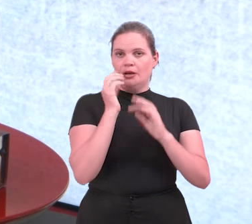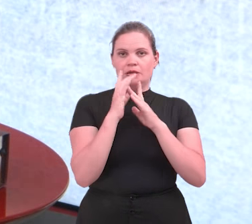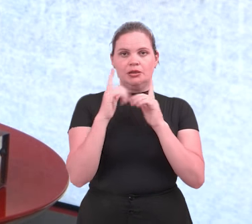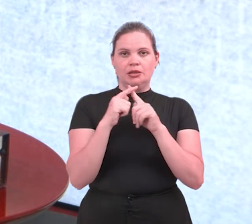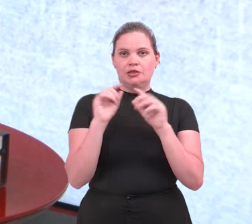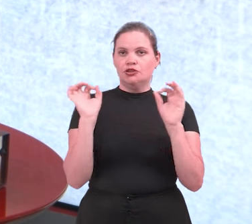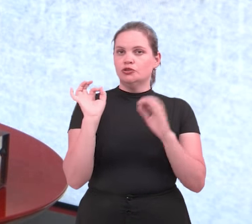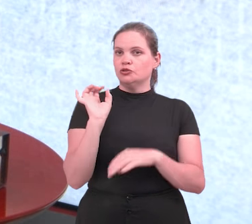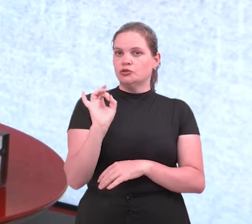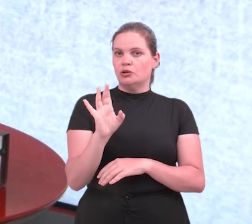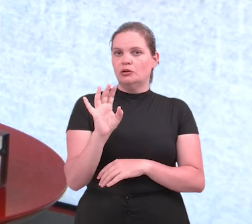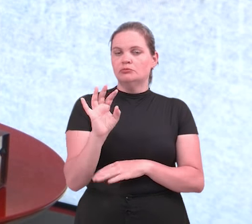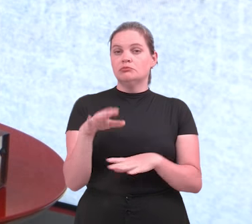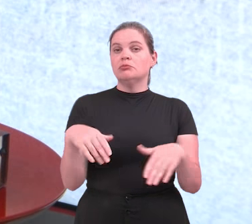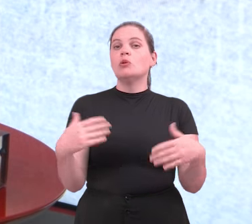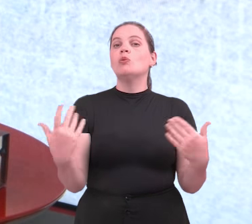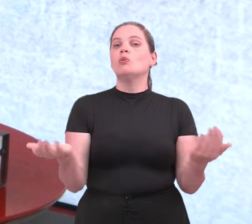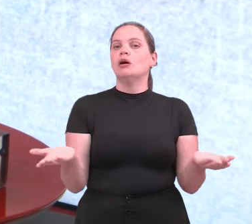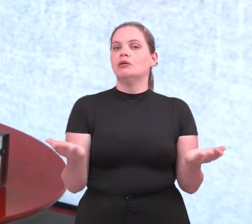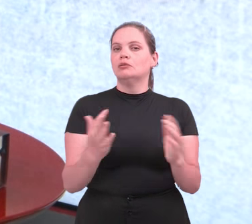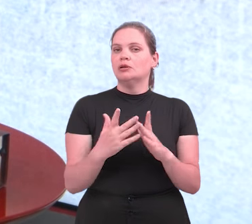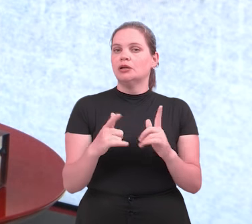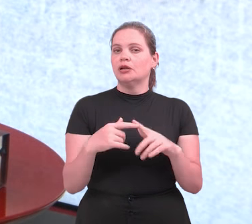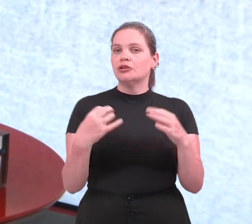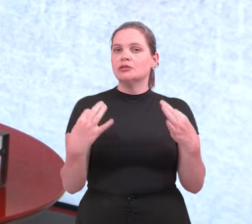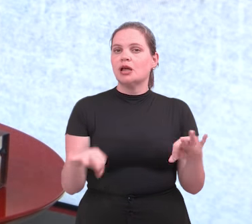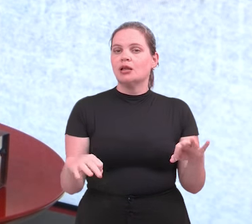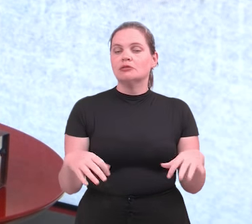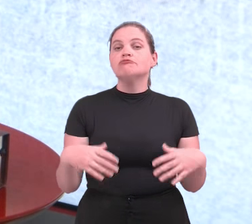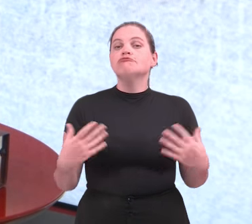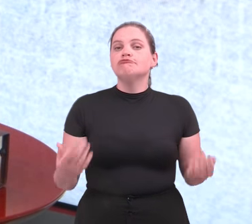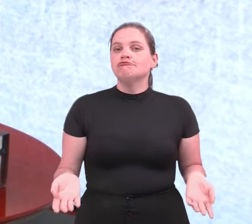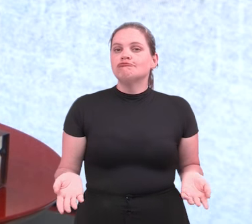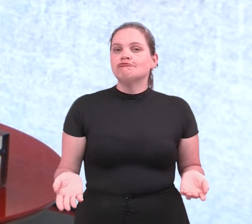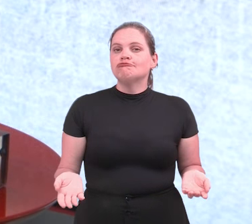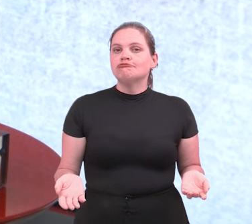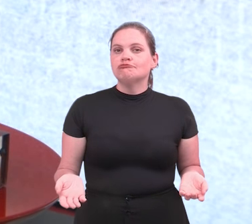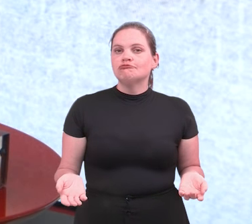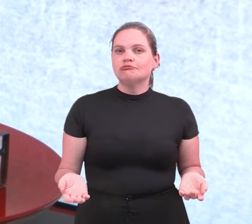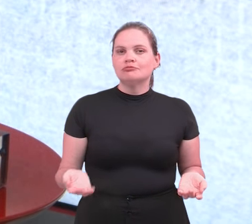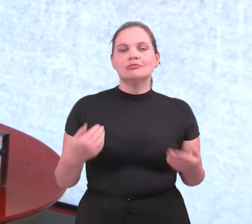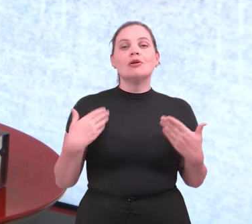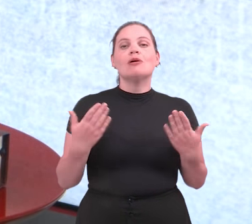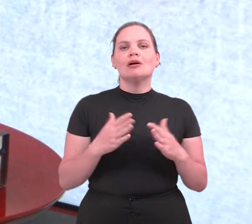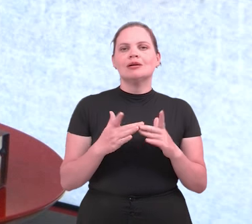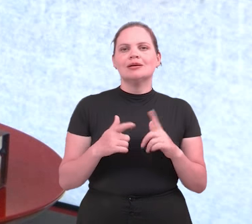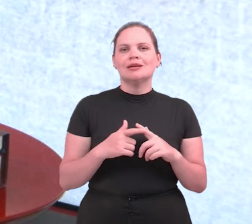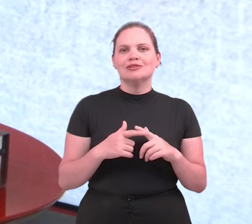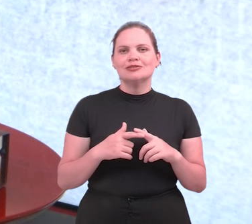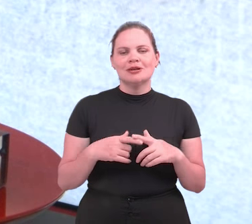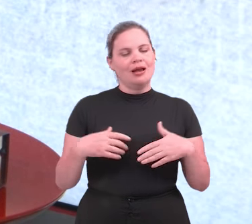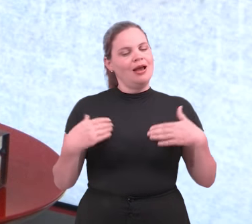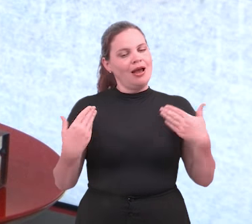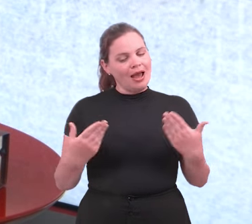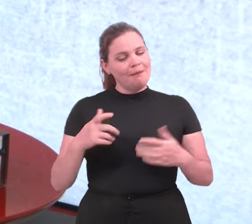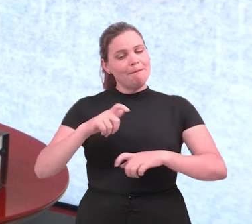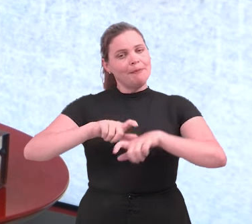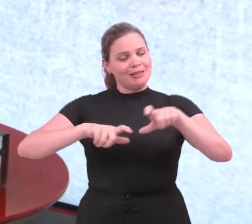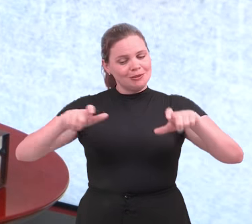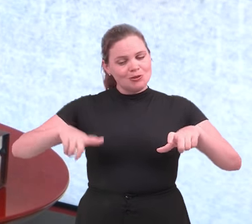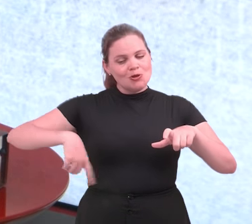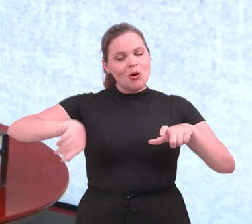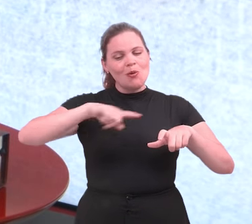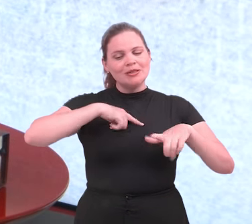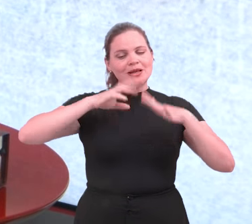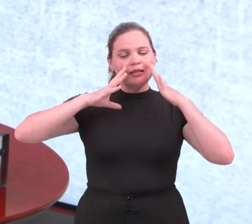E a pergunta é: que igreja é esta? Essa igreja é aquela que, portanto, ouve a